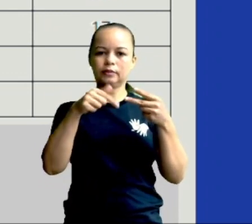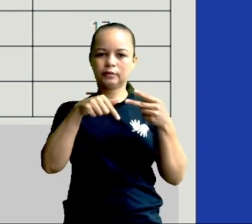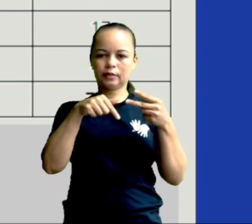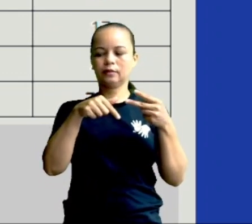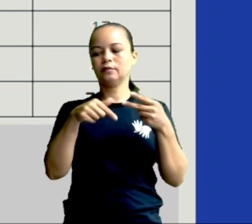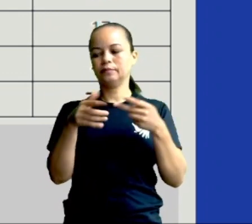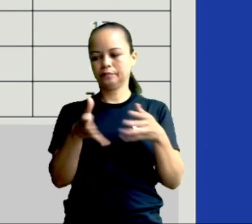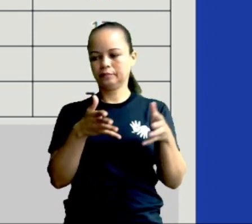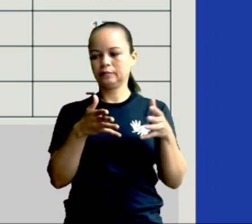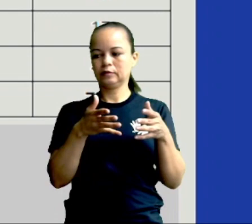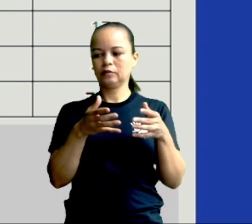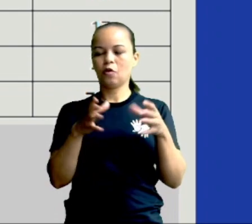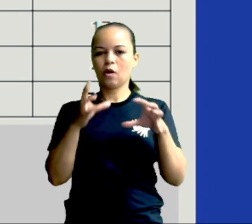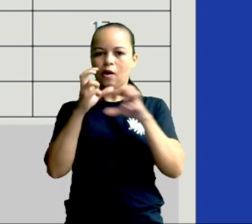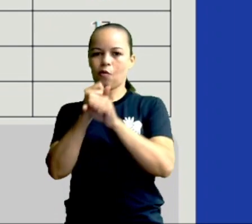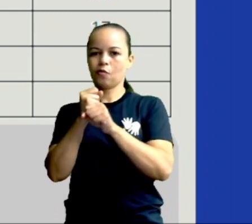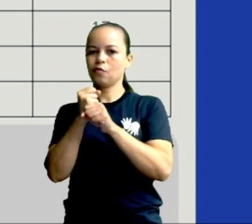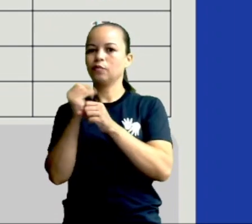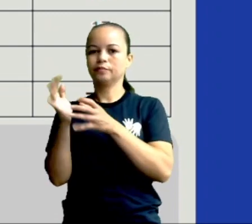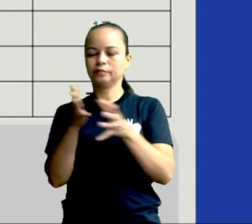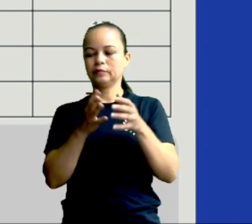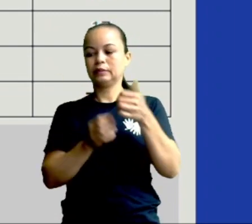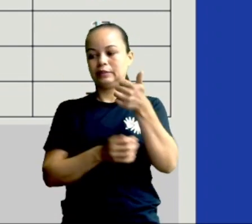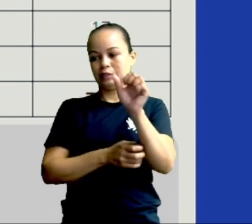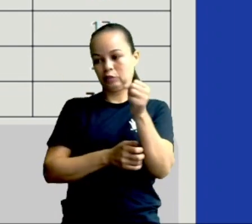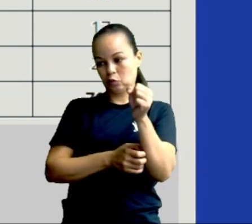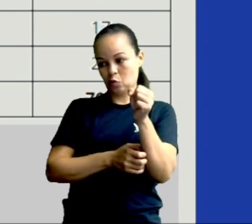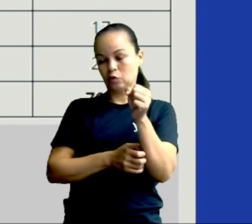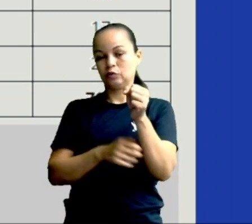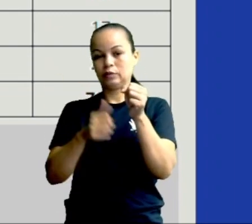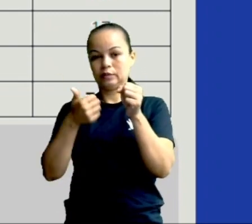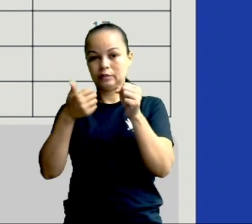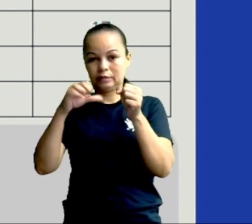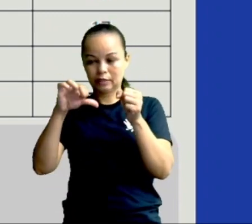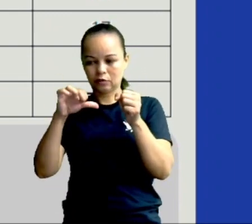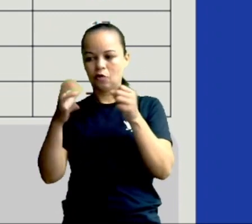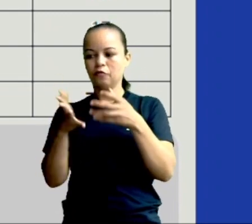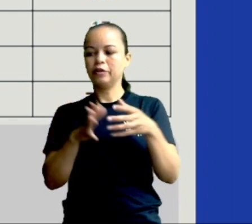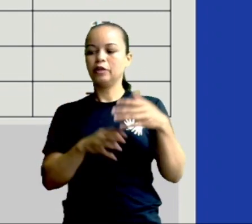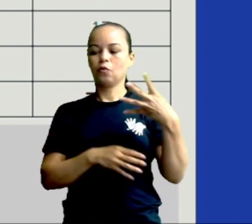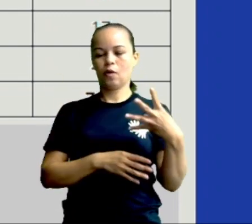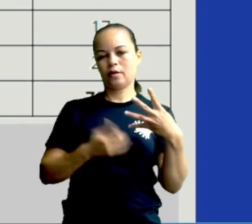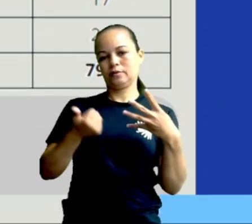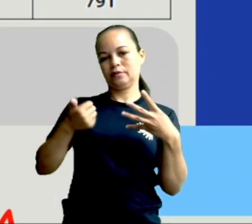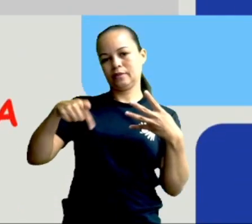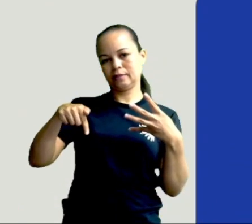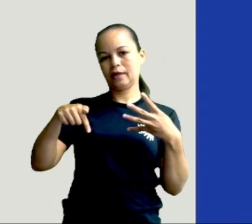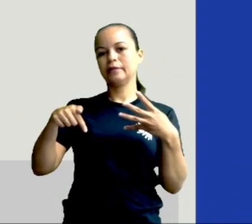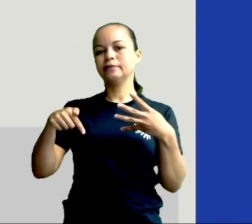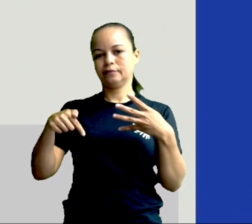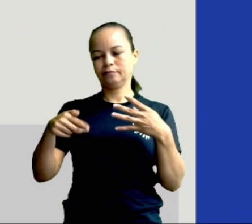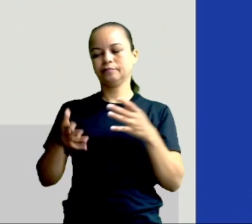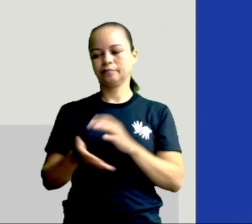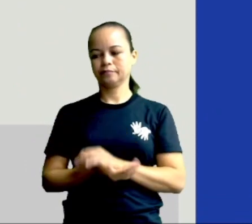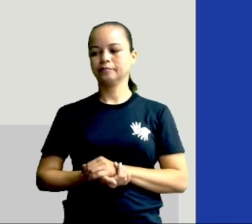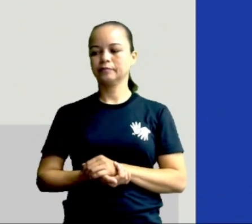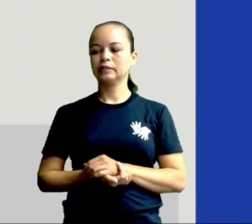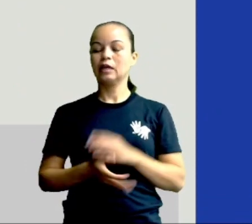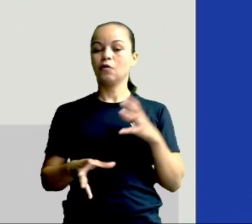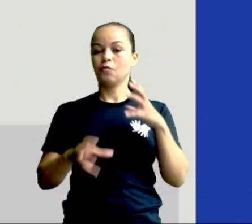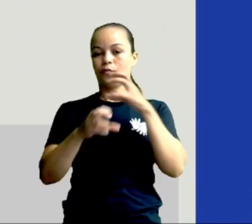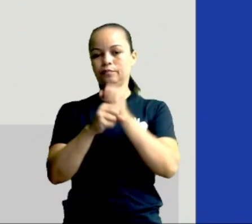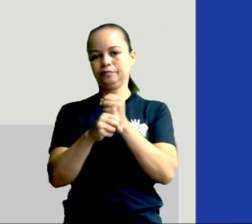agora da mediana de cada um? Eu quero 18 e 19 nos notificados e 4 e 17 nos confirmados.